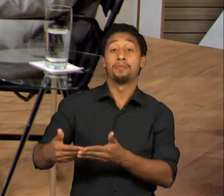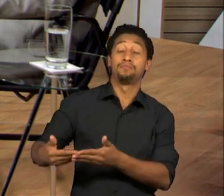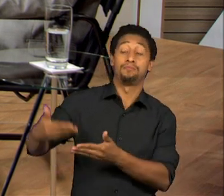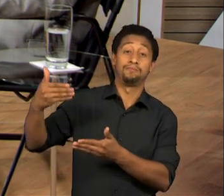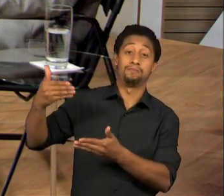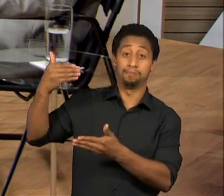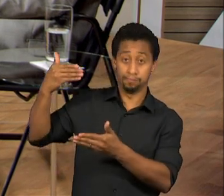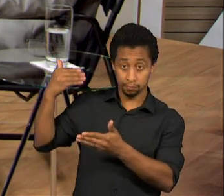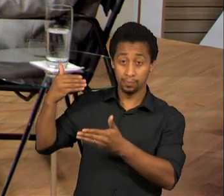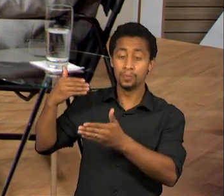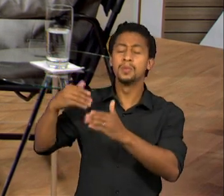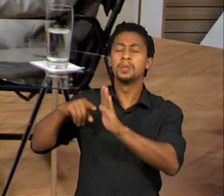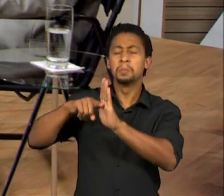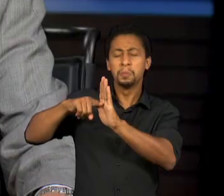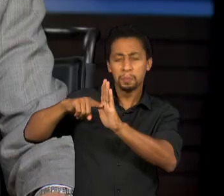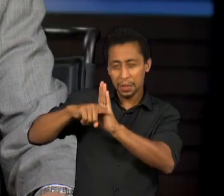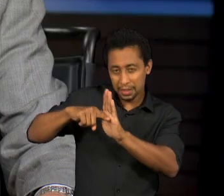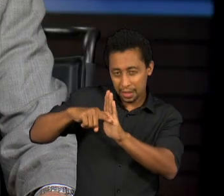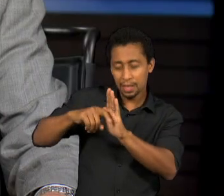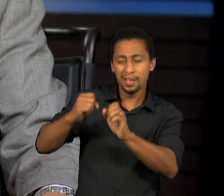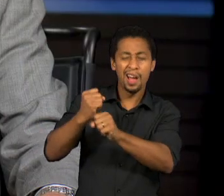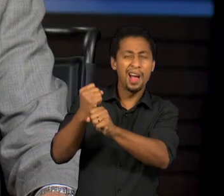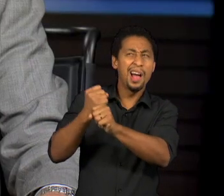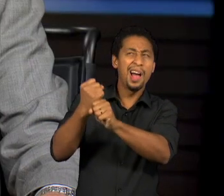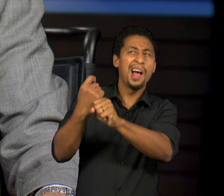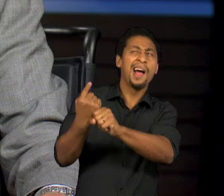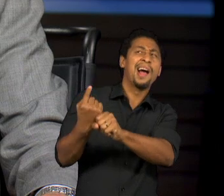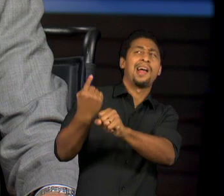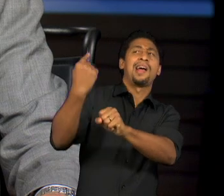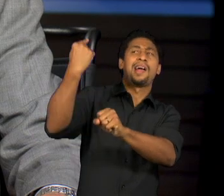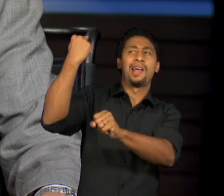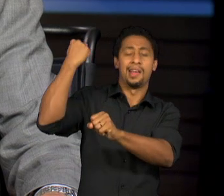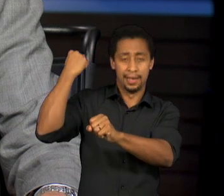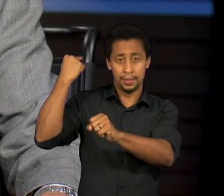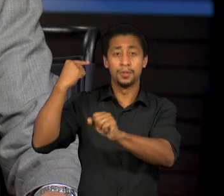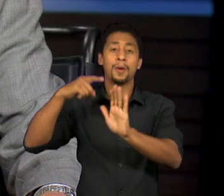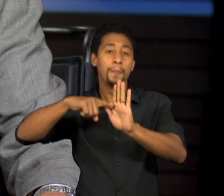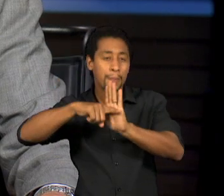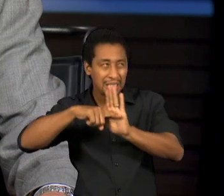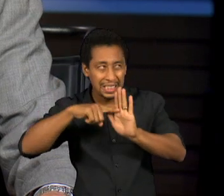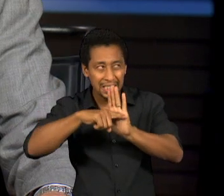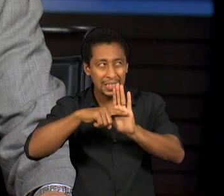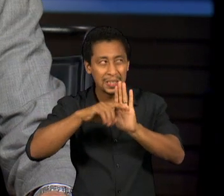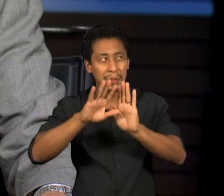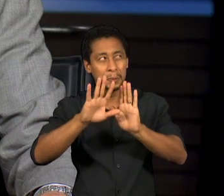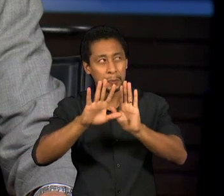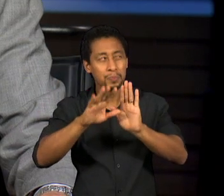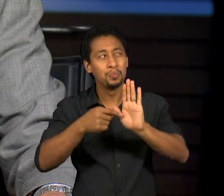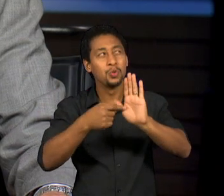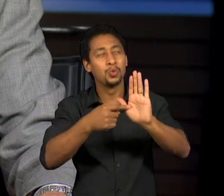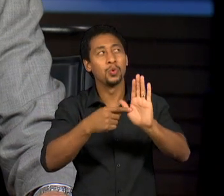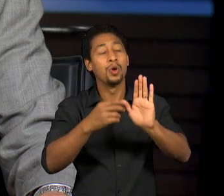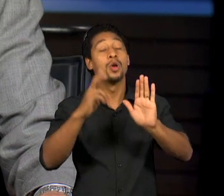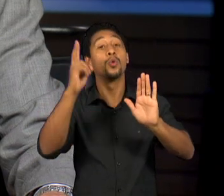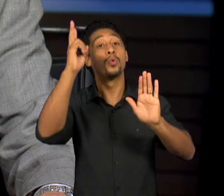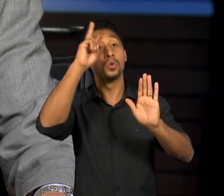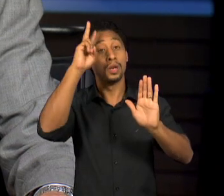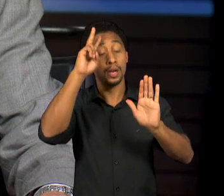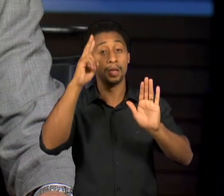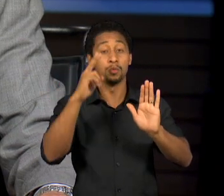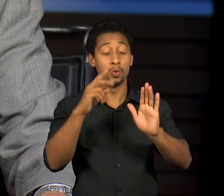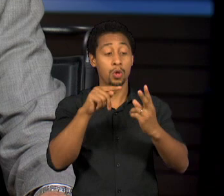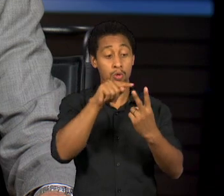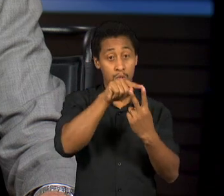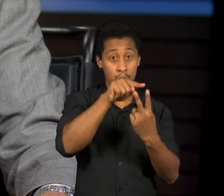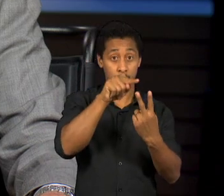há vários anos. Eu vou lembrar aqui 2 nomes de jornalistas brasileiros que chamaram a atenção para